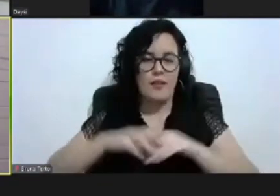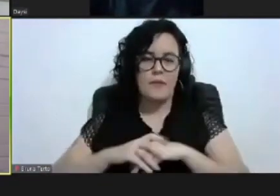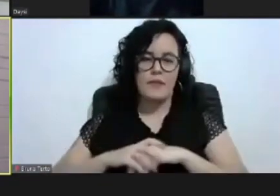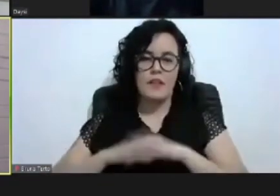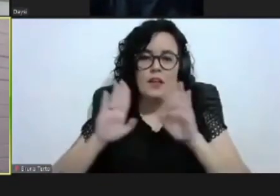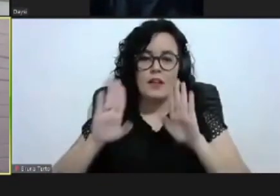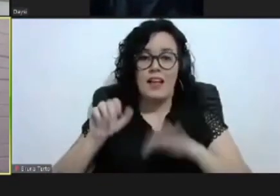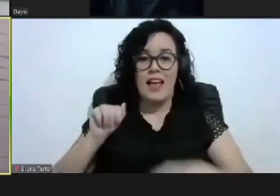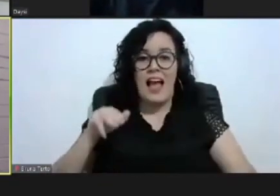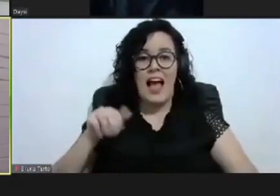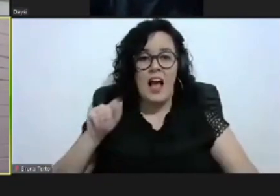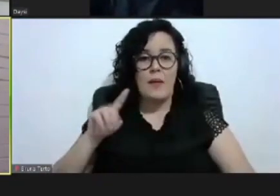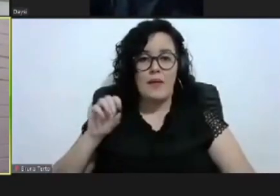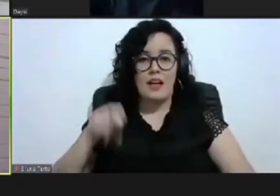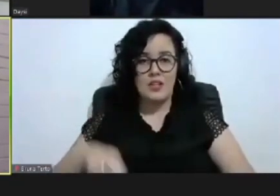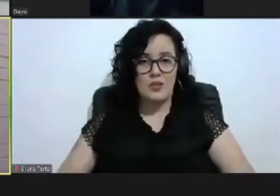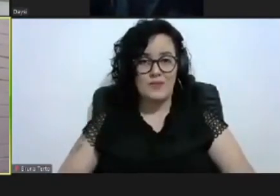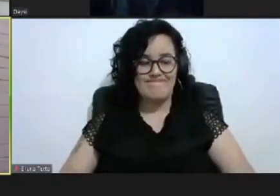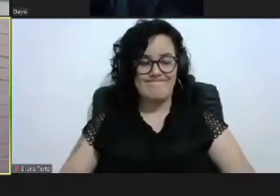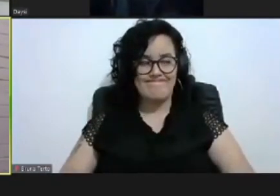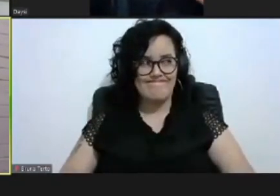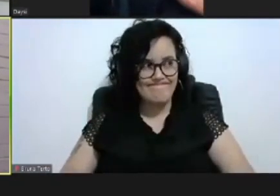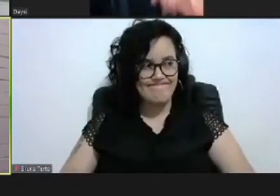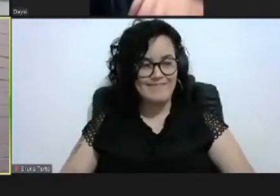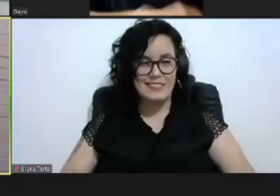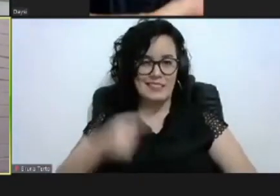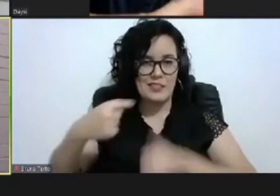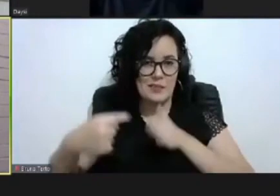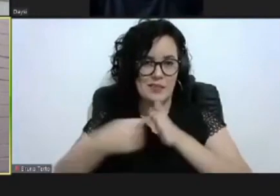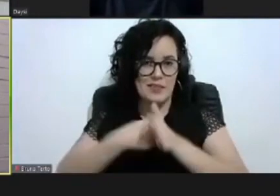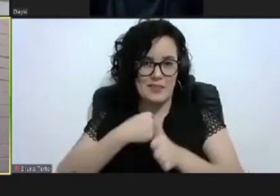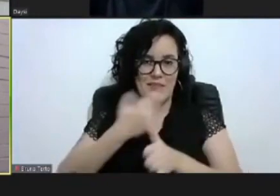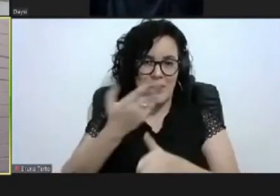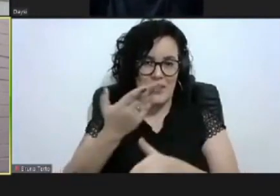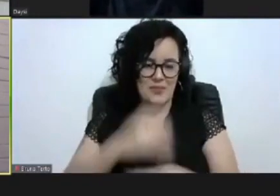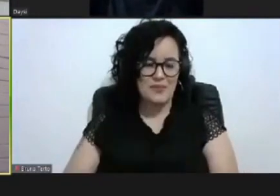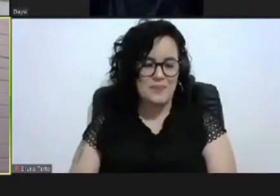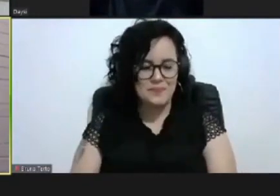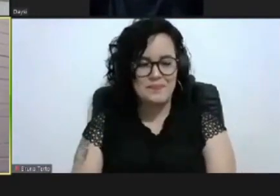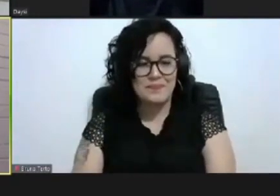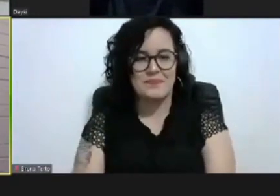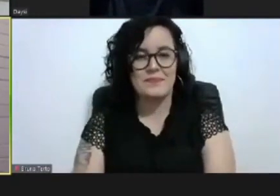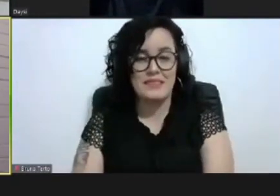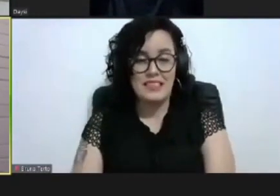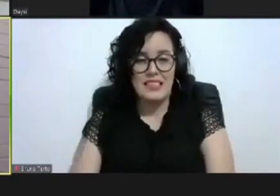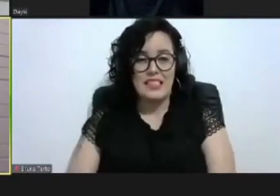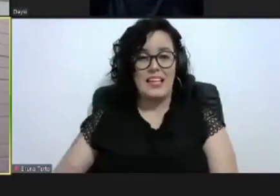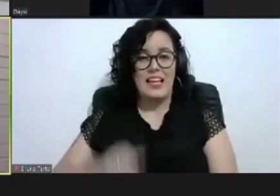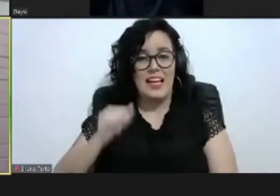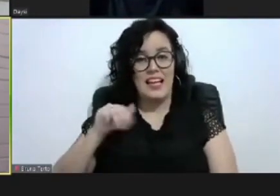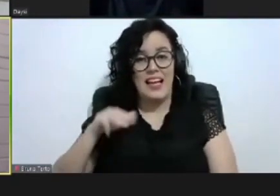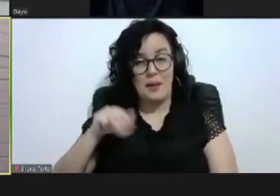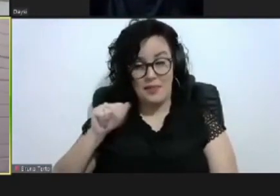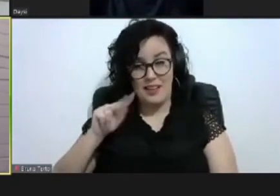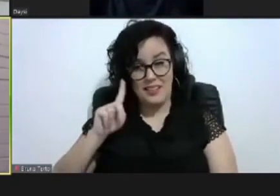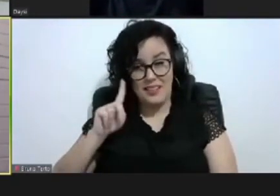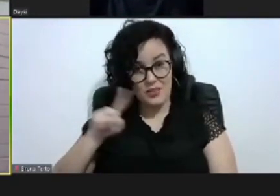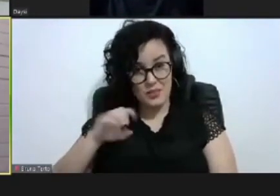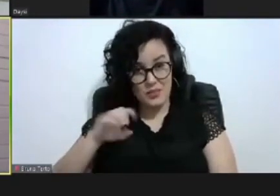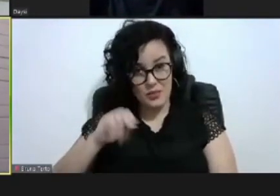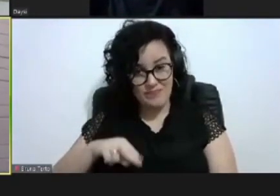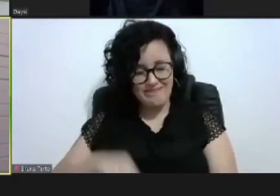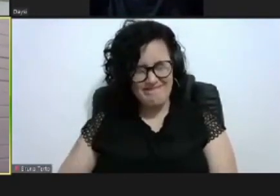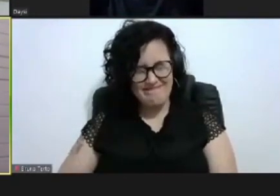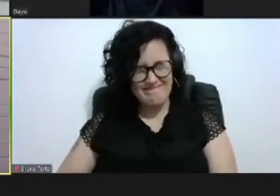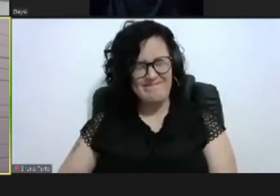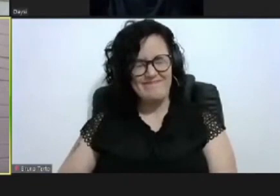Amazon, que foi a pergunta da Mônica primeiro, a Amazon é um problema, quer dizer, tornou-se